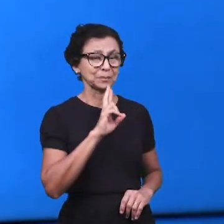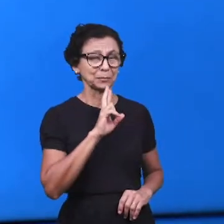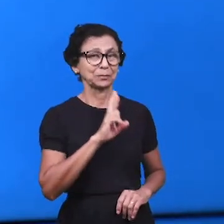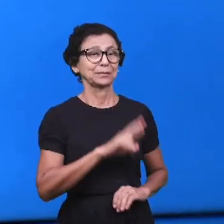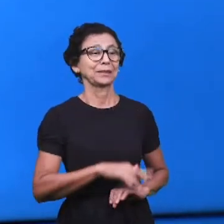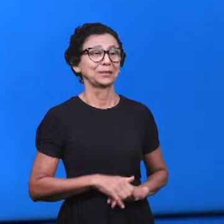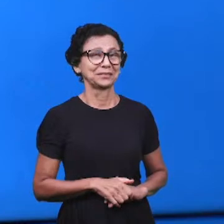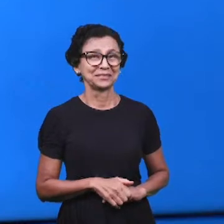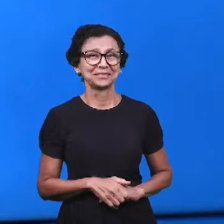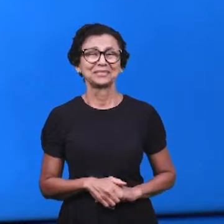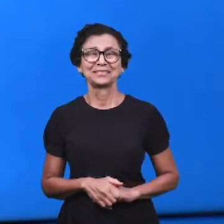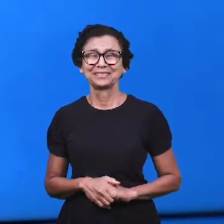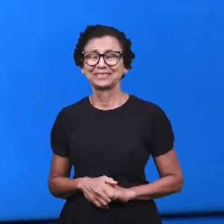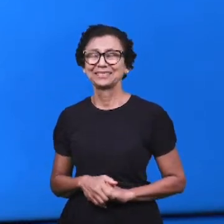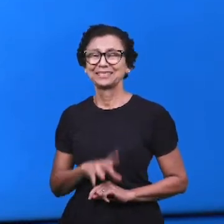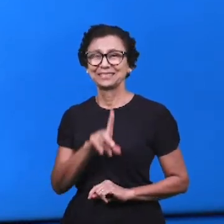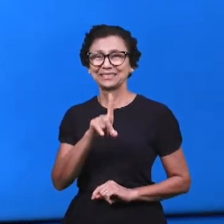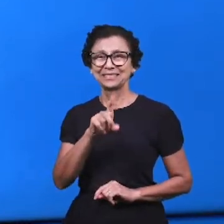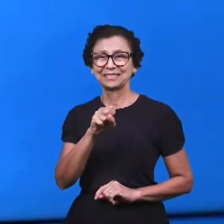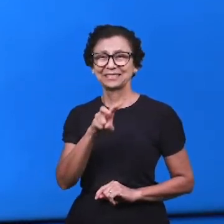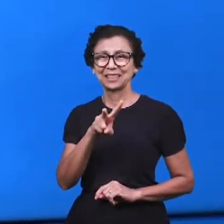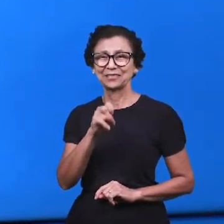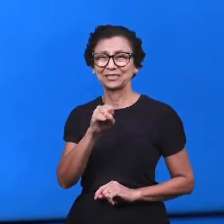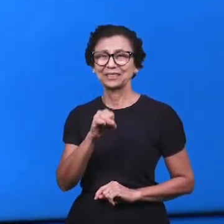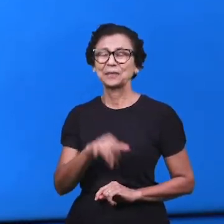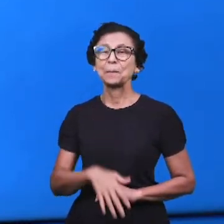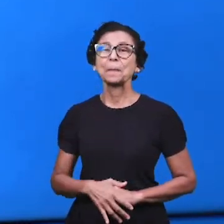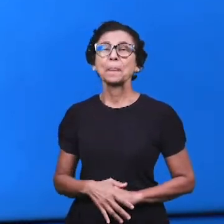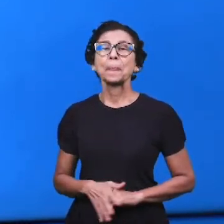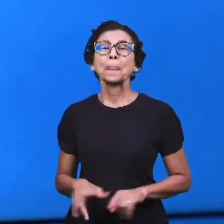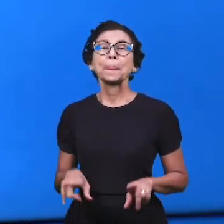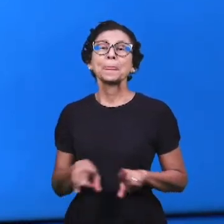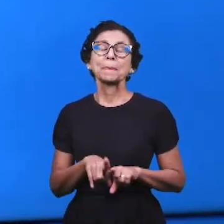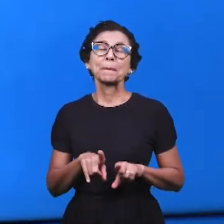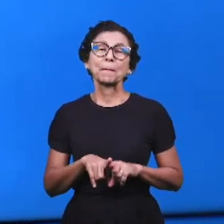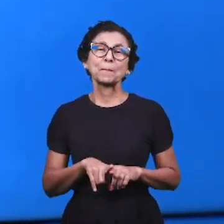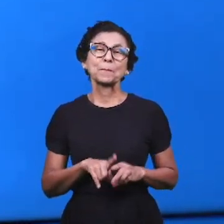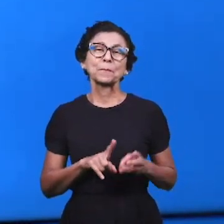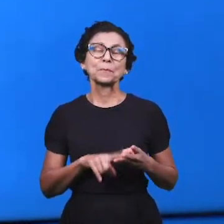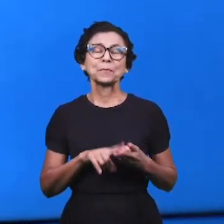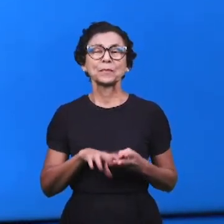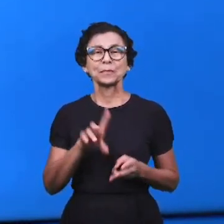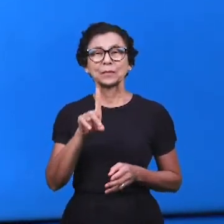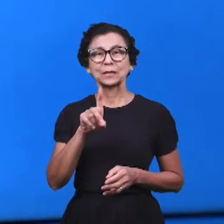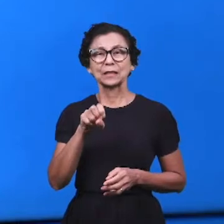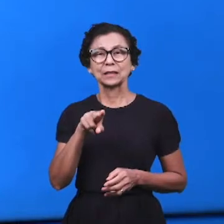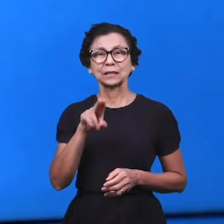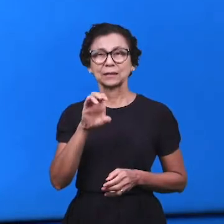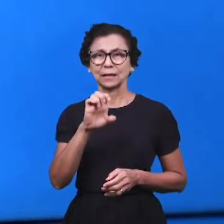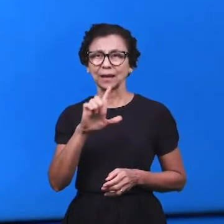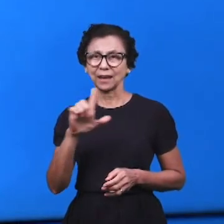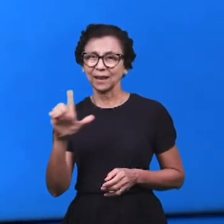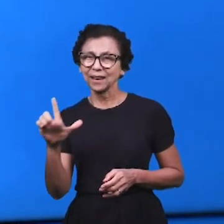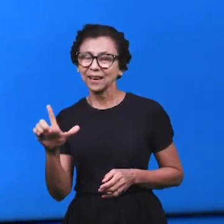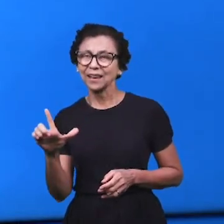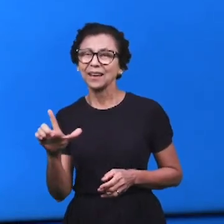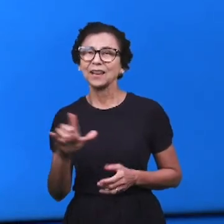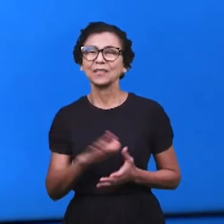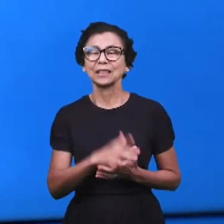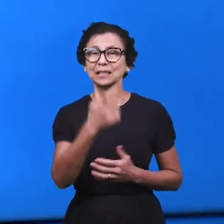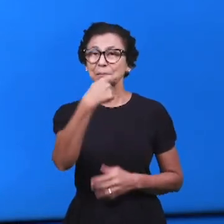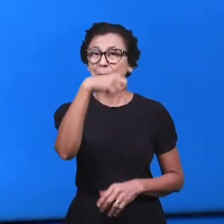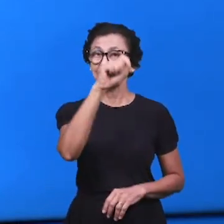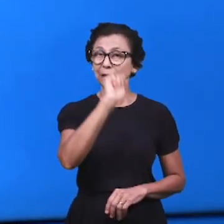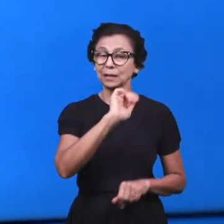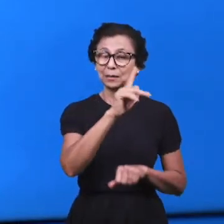a pergunta do Davi. Muito maravilha isso, né? E também o Daniel Silva, né, da nossa igreja lá em Barcelona, na Espanha,